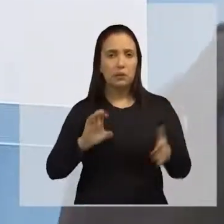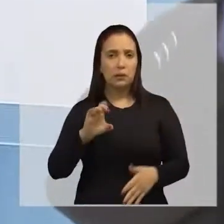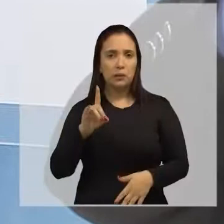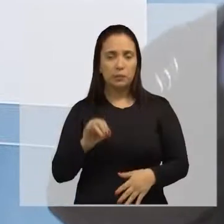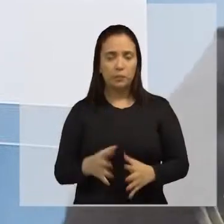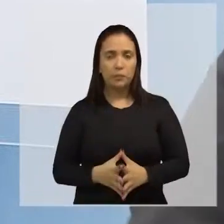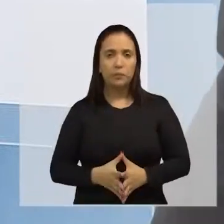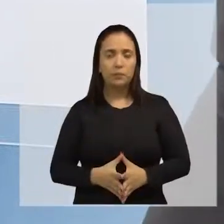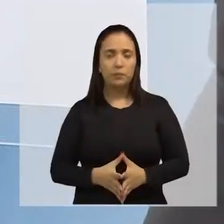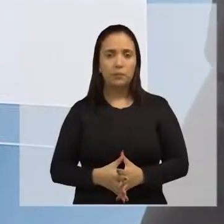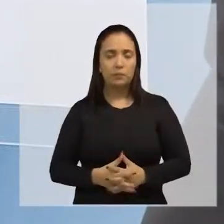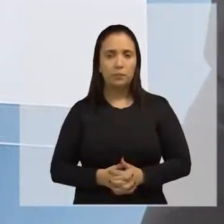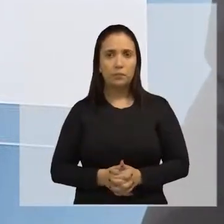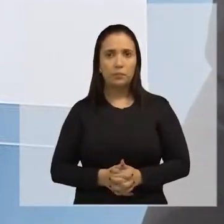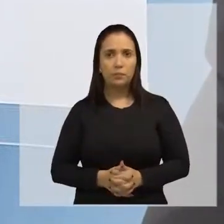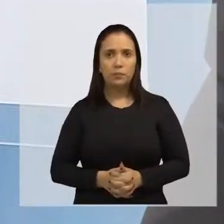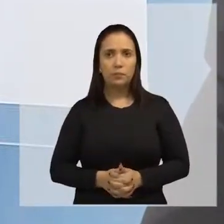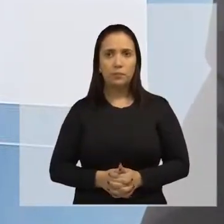daquele bicho, qual é o nome?